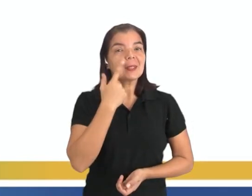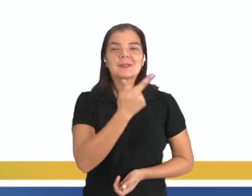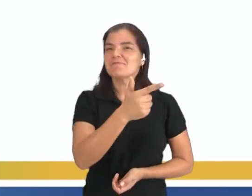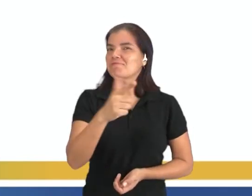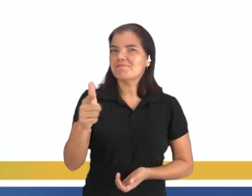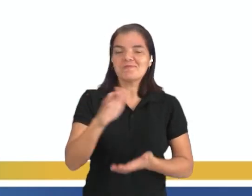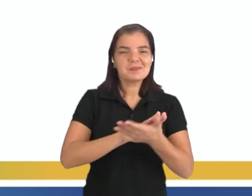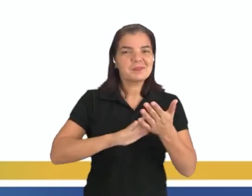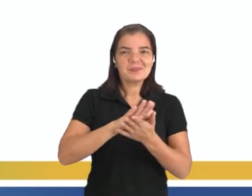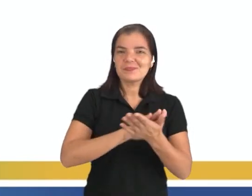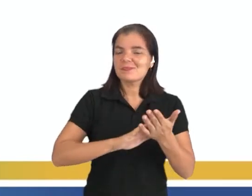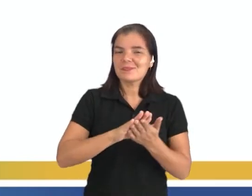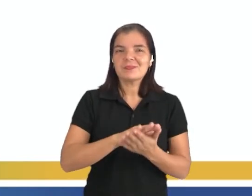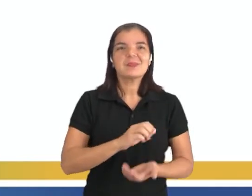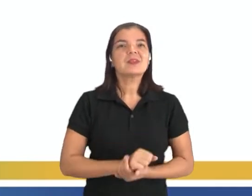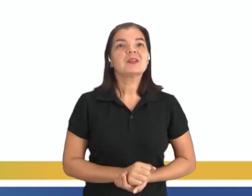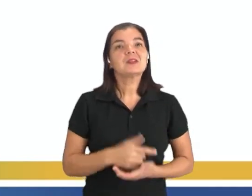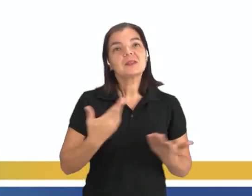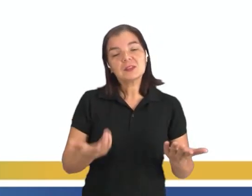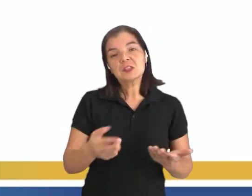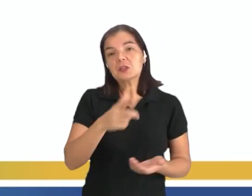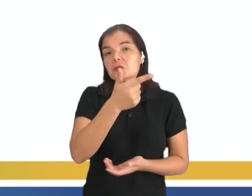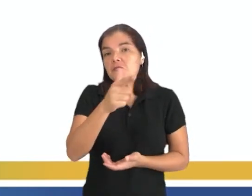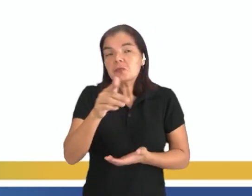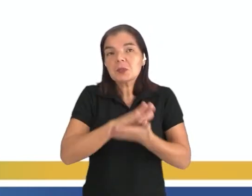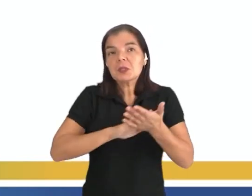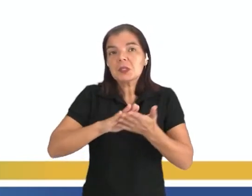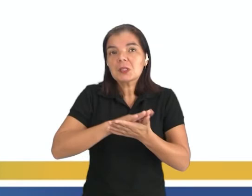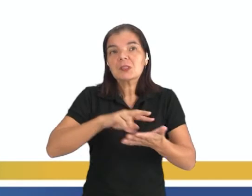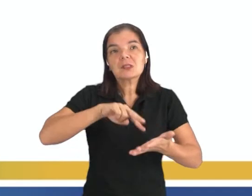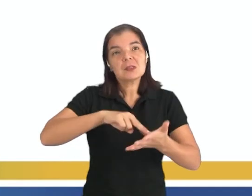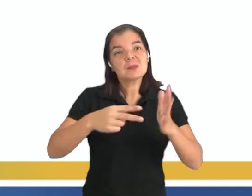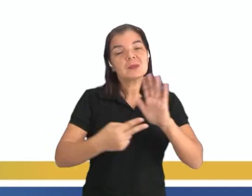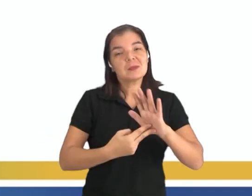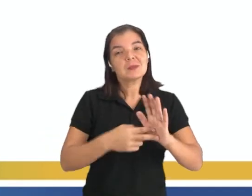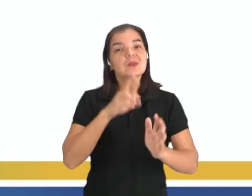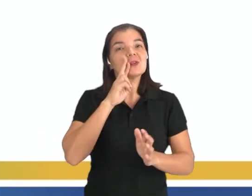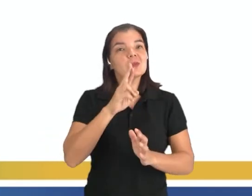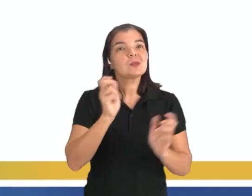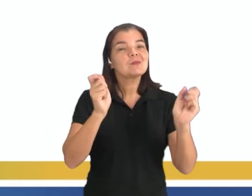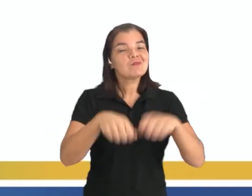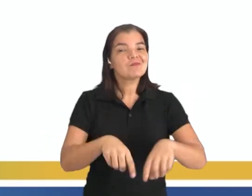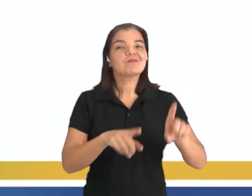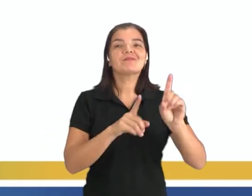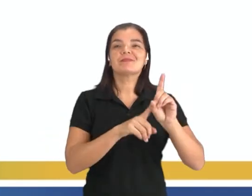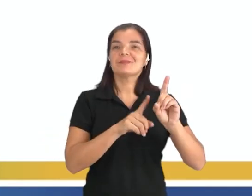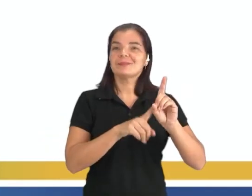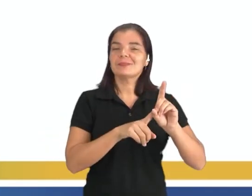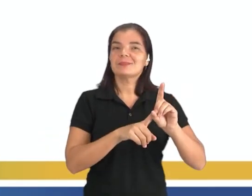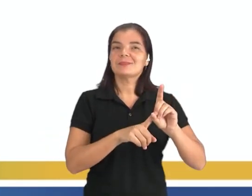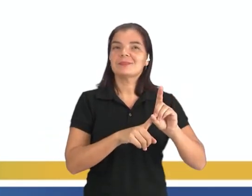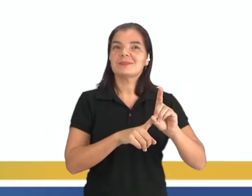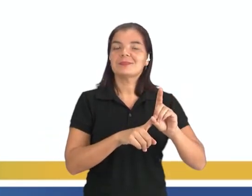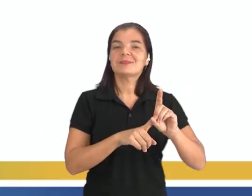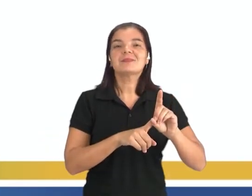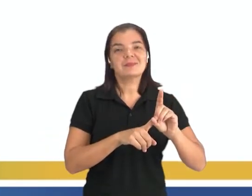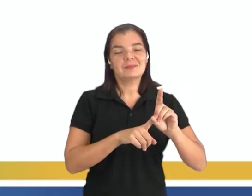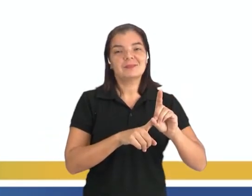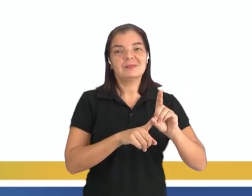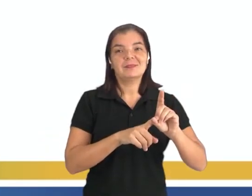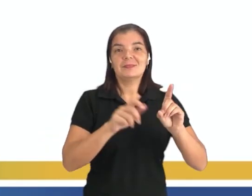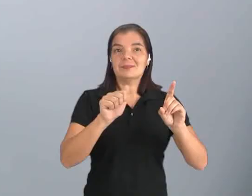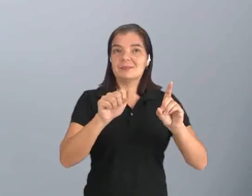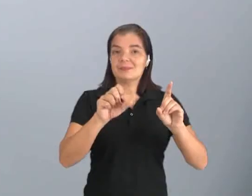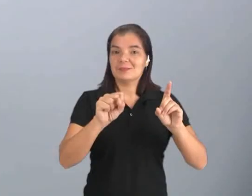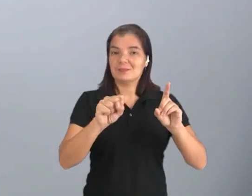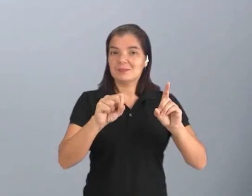não houve uso de conjunção. Se não houve uso de conjunção, só temos uma possibilidade. Letra D, né?